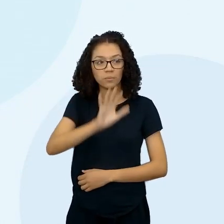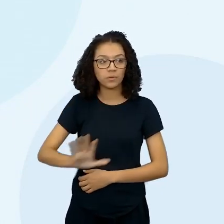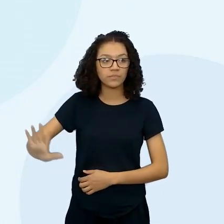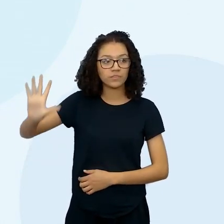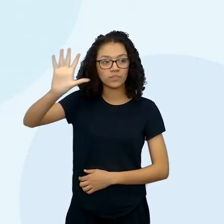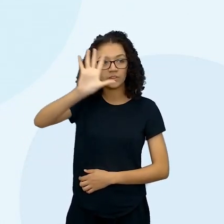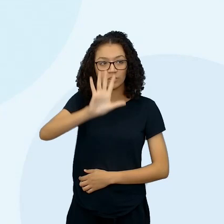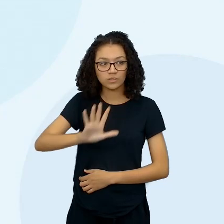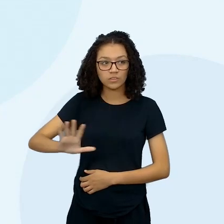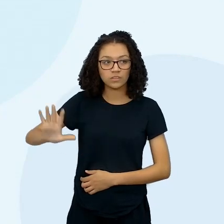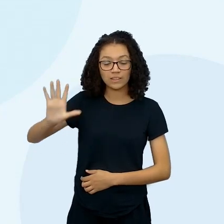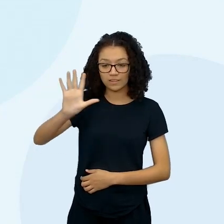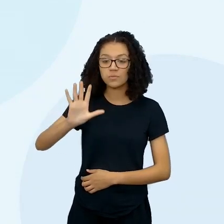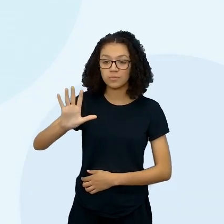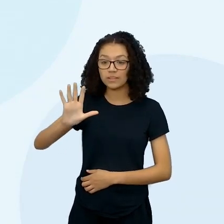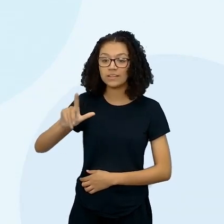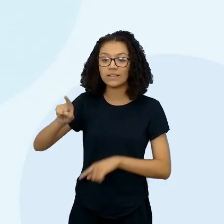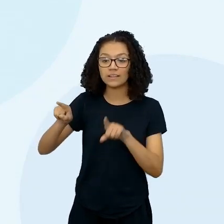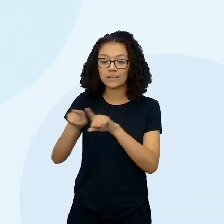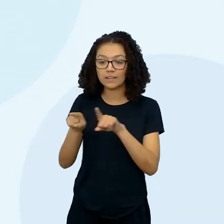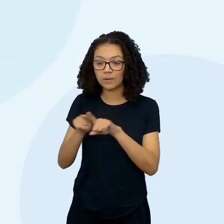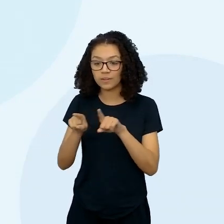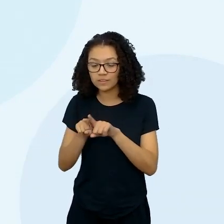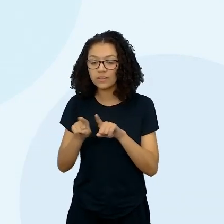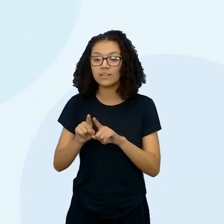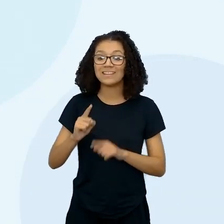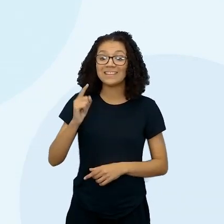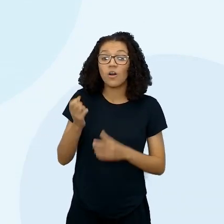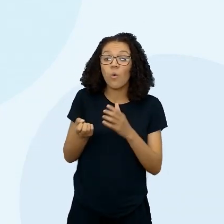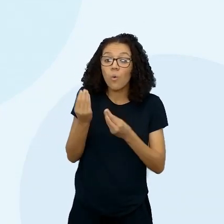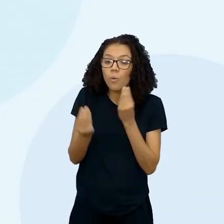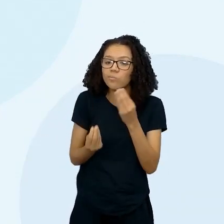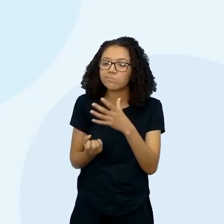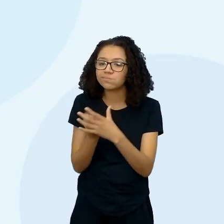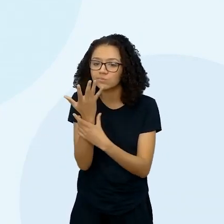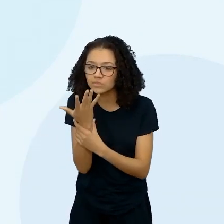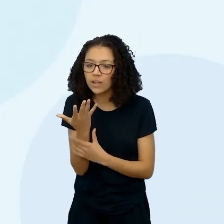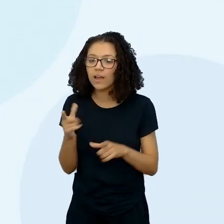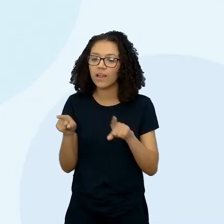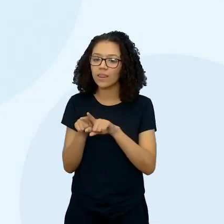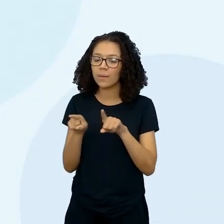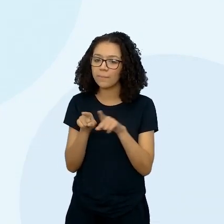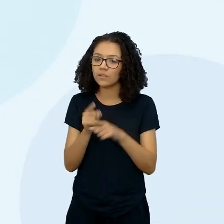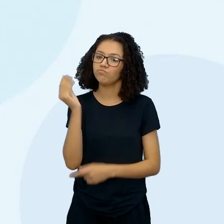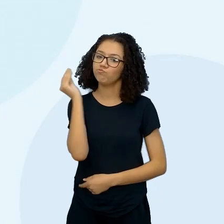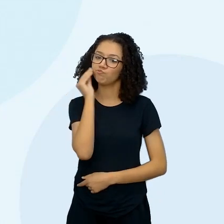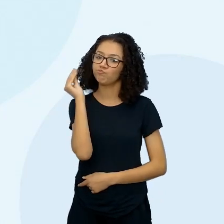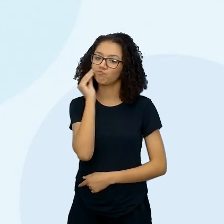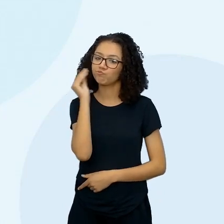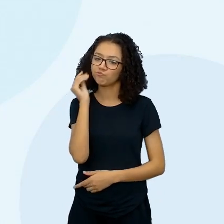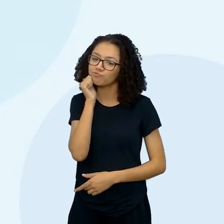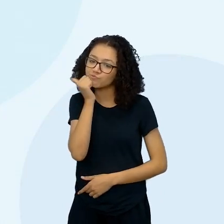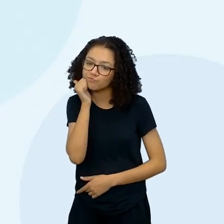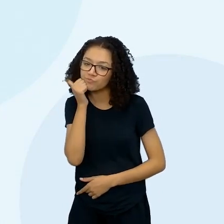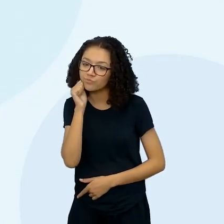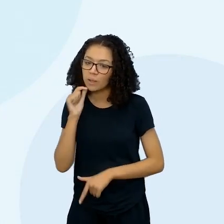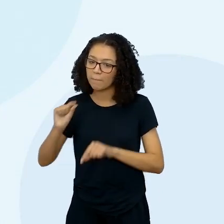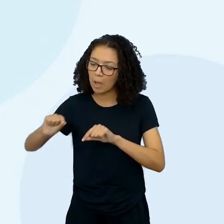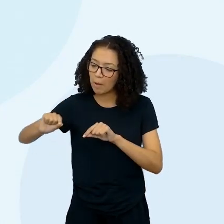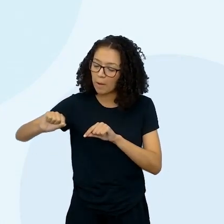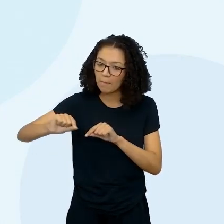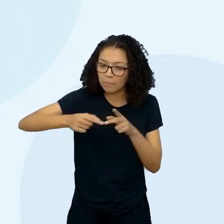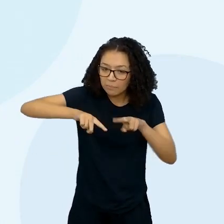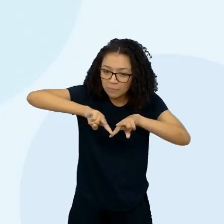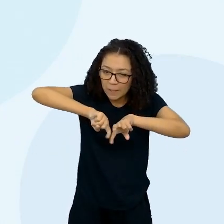criatividade, para investigar as causas, elaborar e testar as hipóteses, formular e resolver problemas